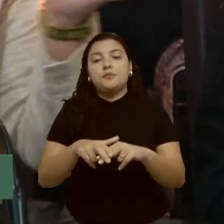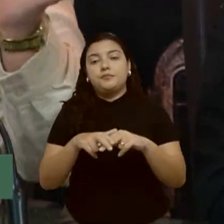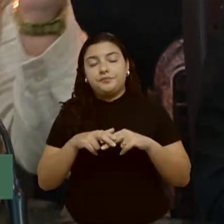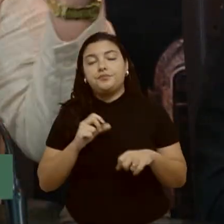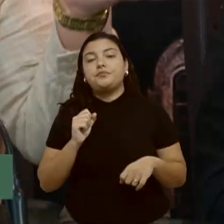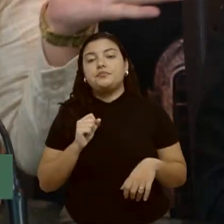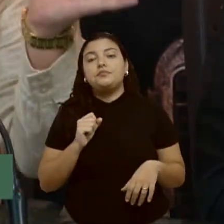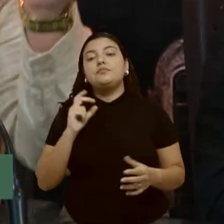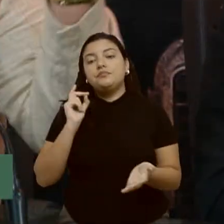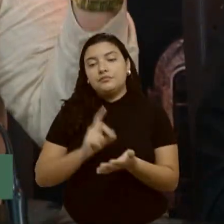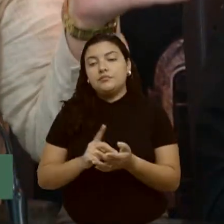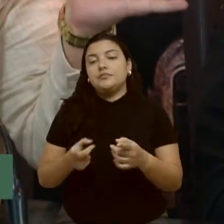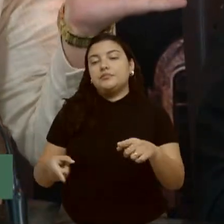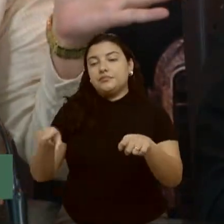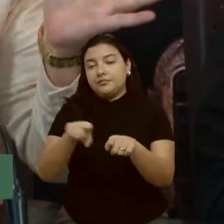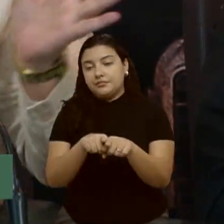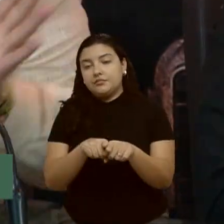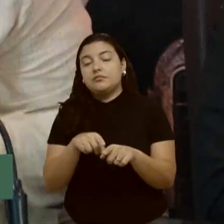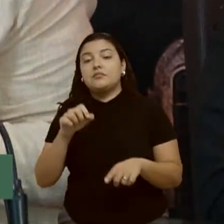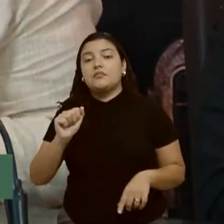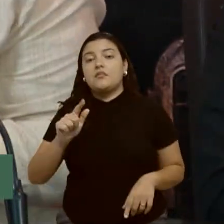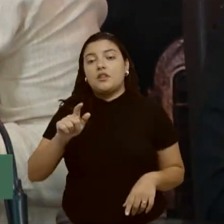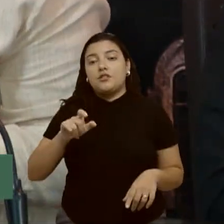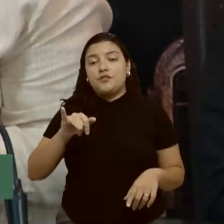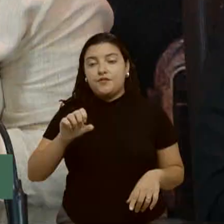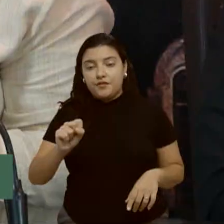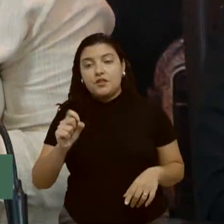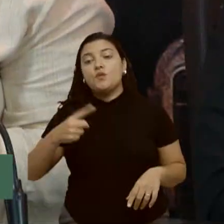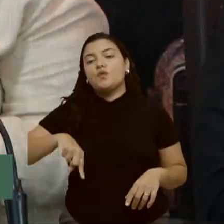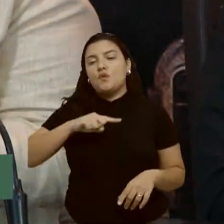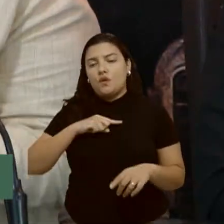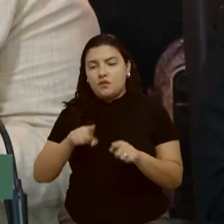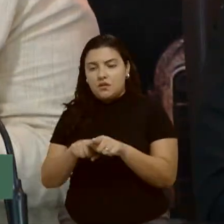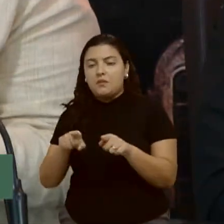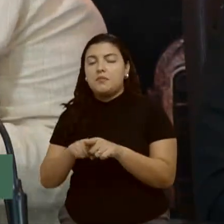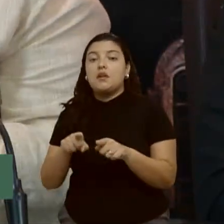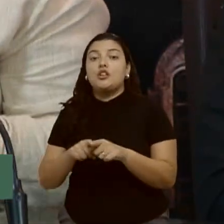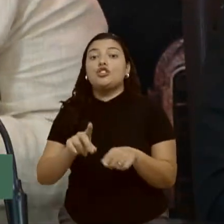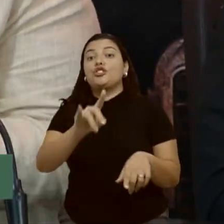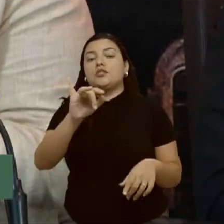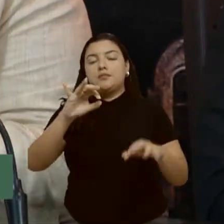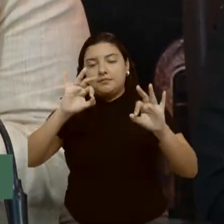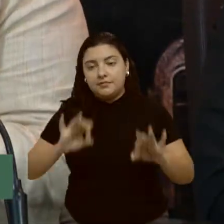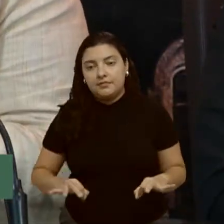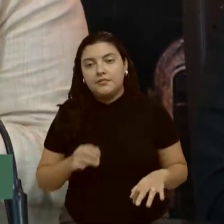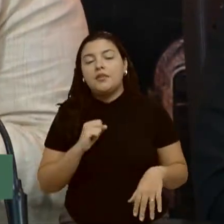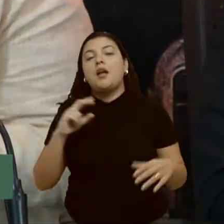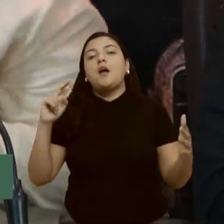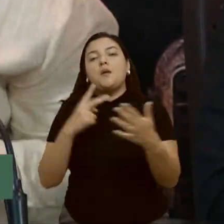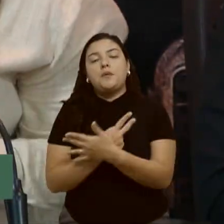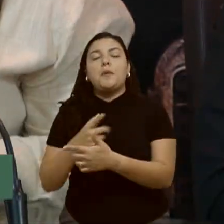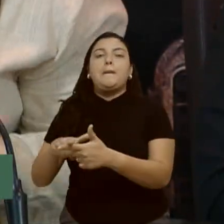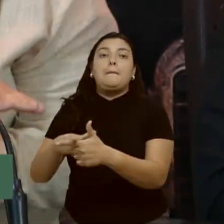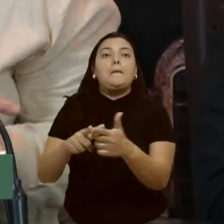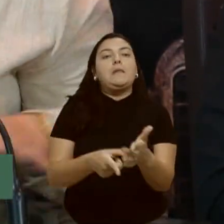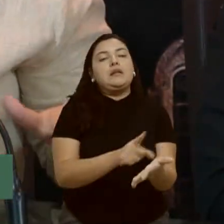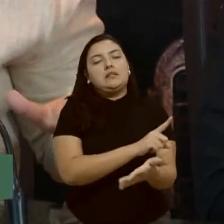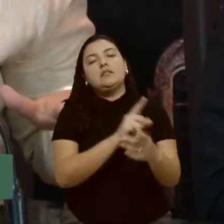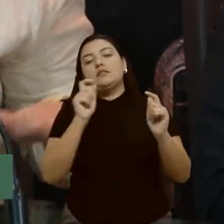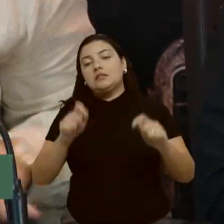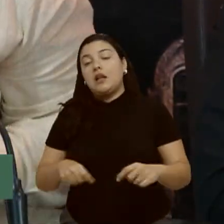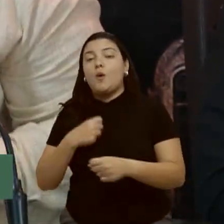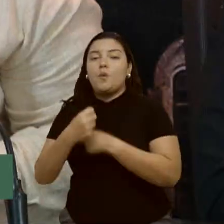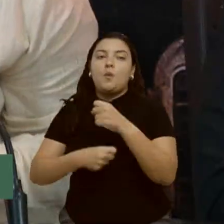assim, é feita essa parceria, né? Tanto a GFIS recebe, como a gente recebe também demanda no dia. Não que não aconteça problemas antes, porque é o